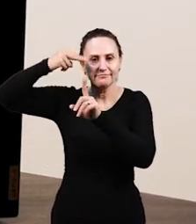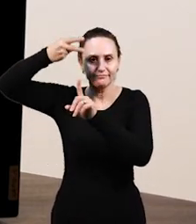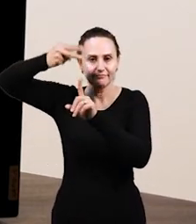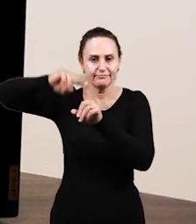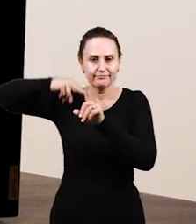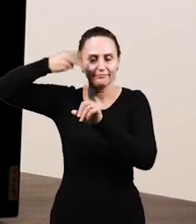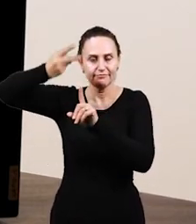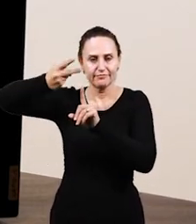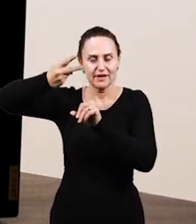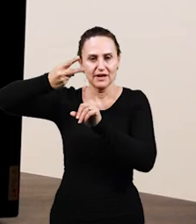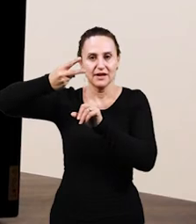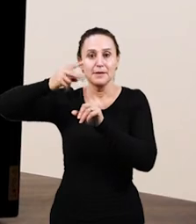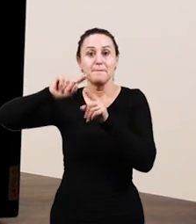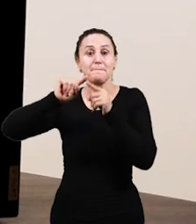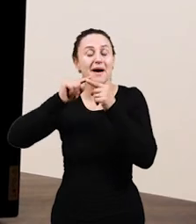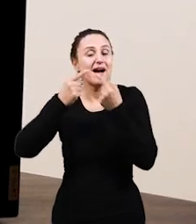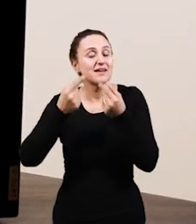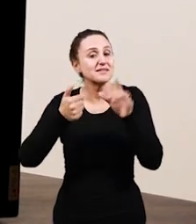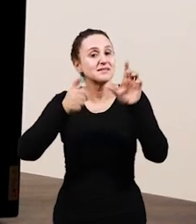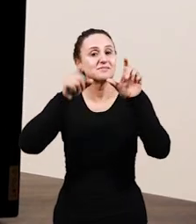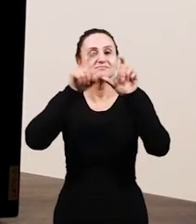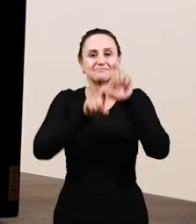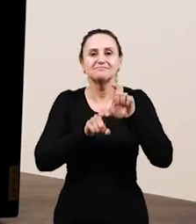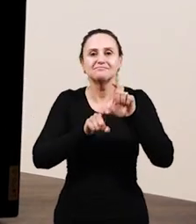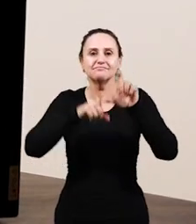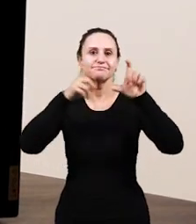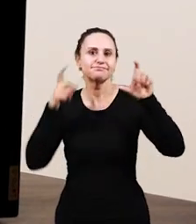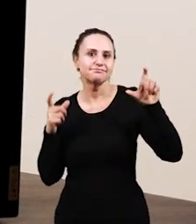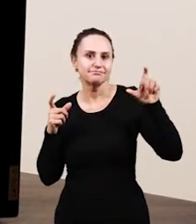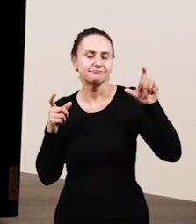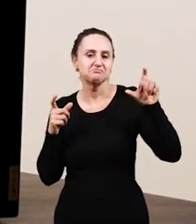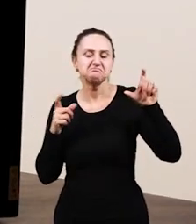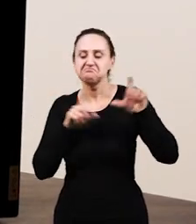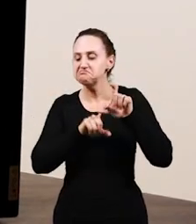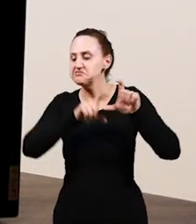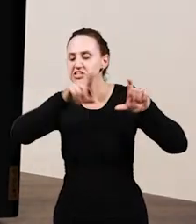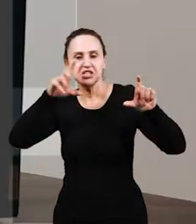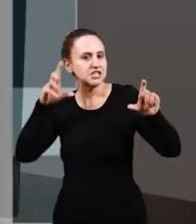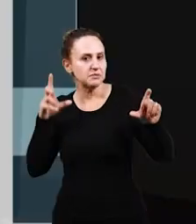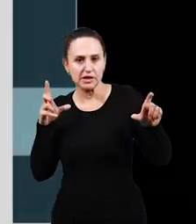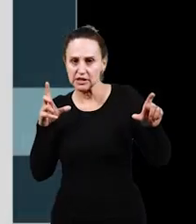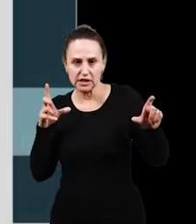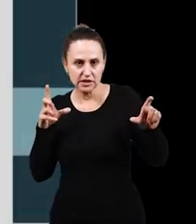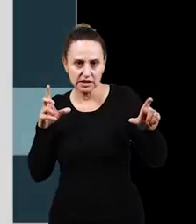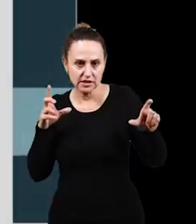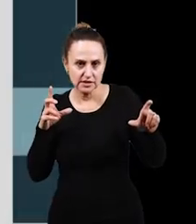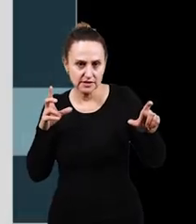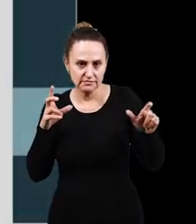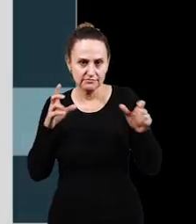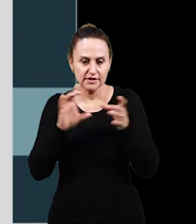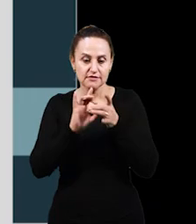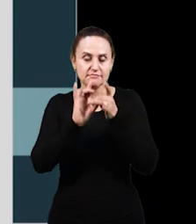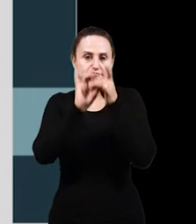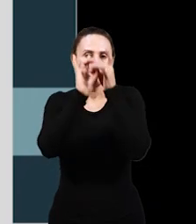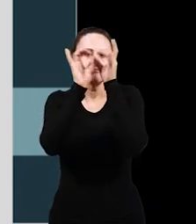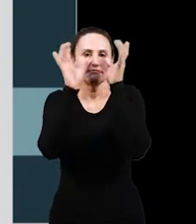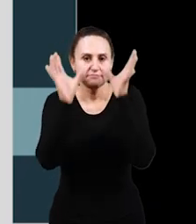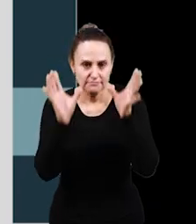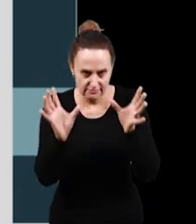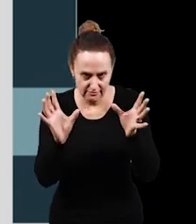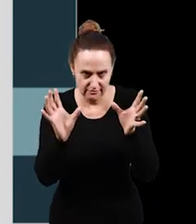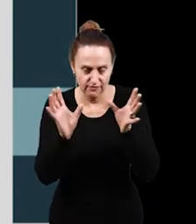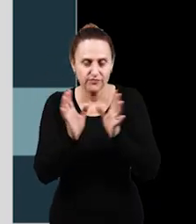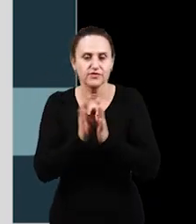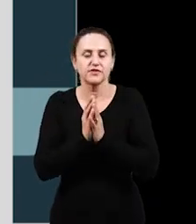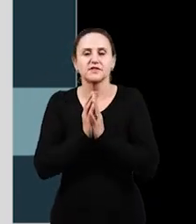porém interdependentes nesse nesse organograma que eu coloco para vocês então